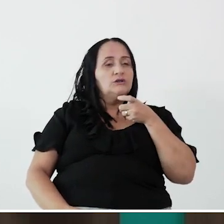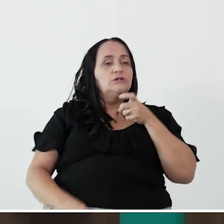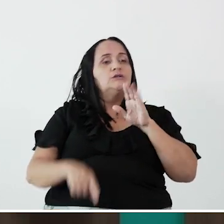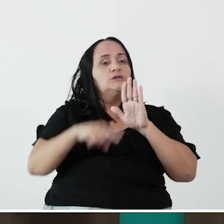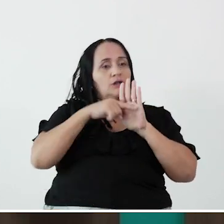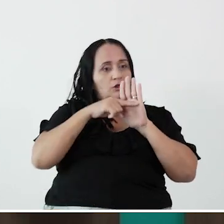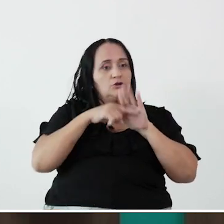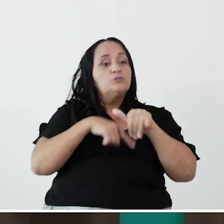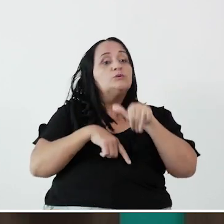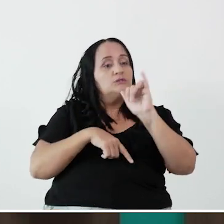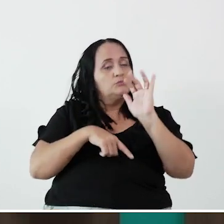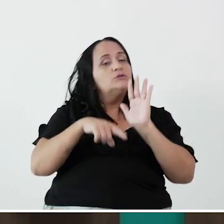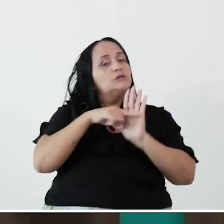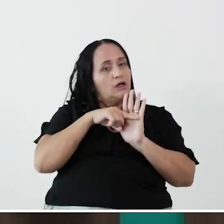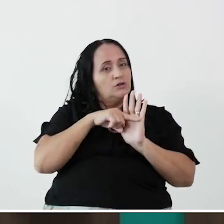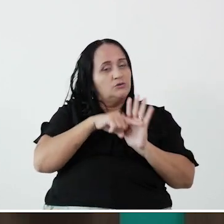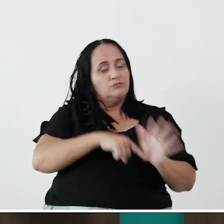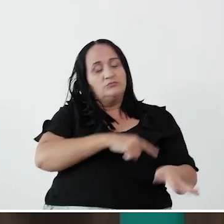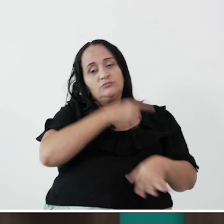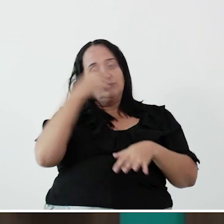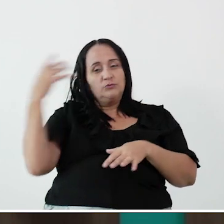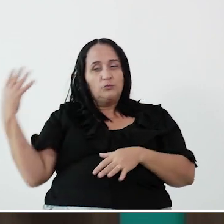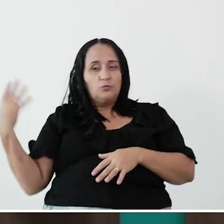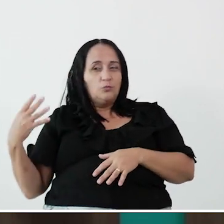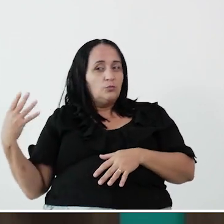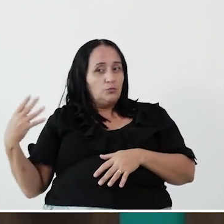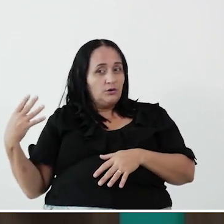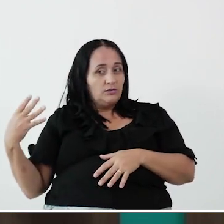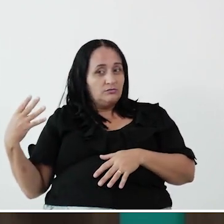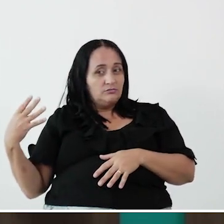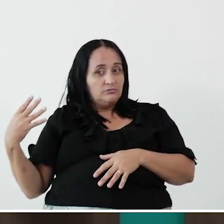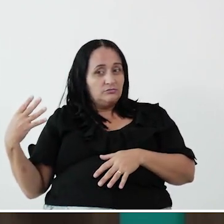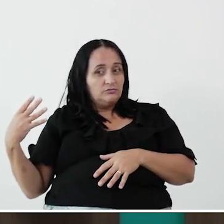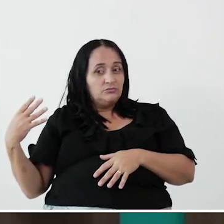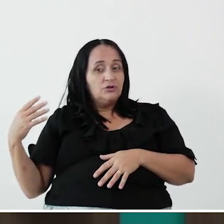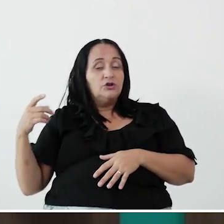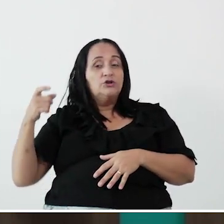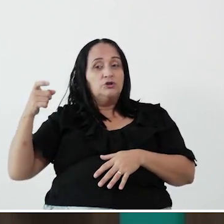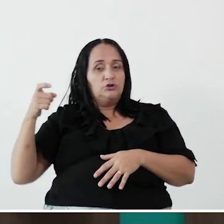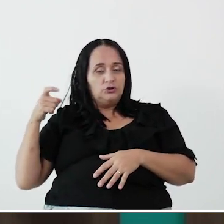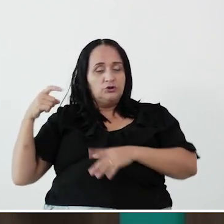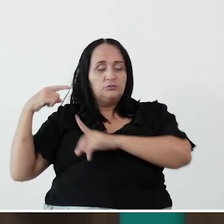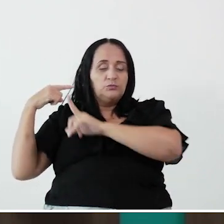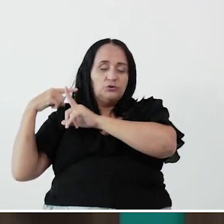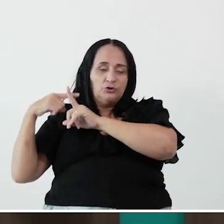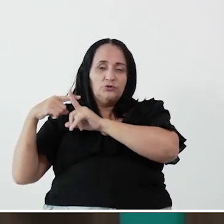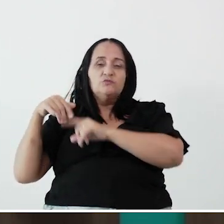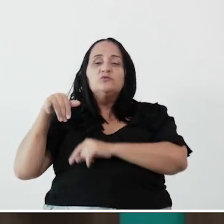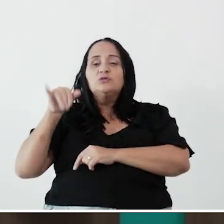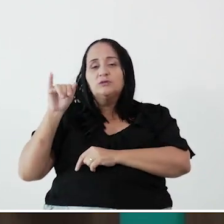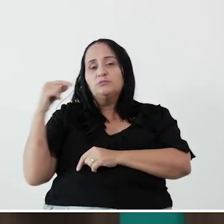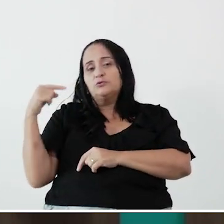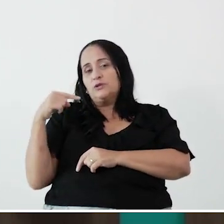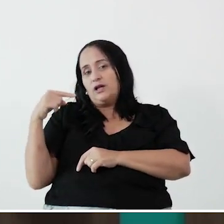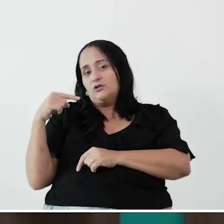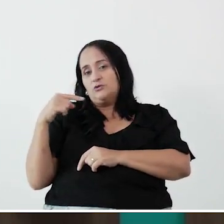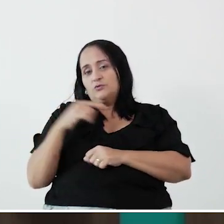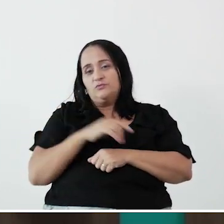negativos, e no quarto quadrante, x é positivo e y é negativo. Vamos colocar isso aqui